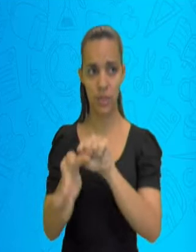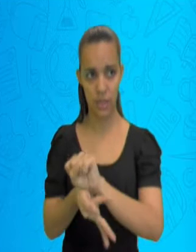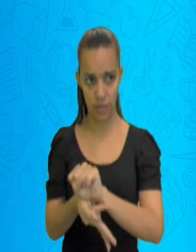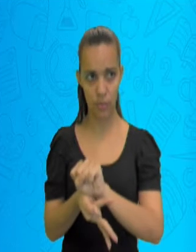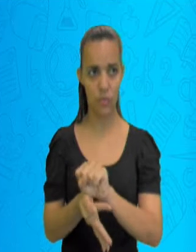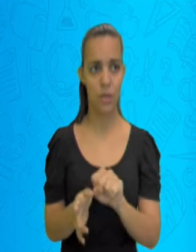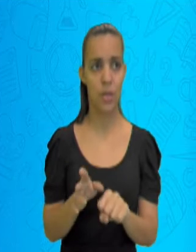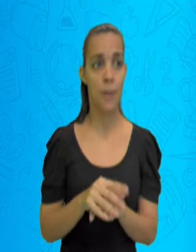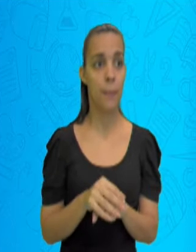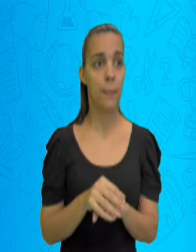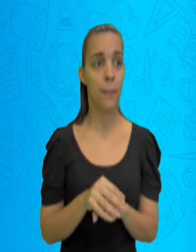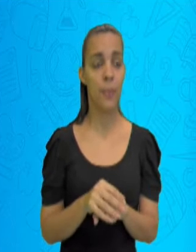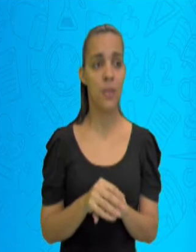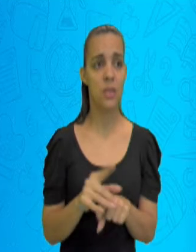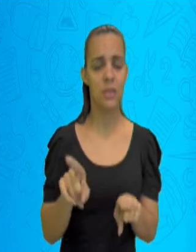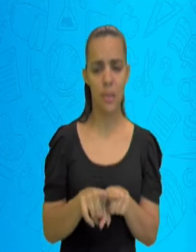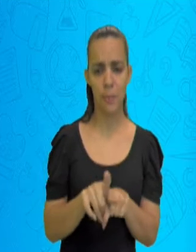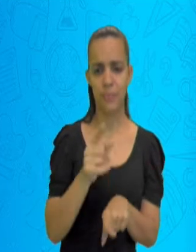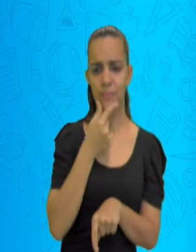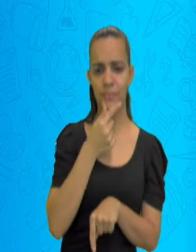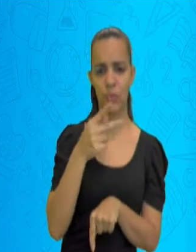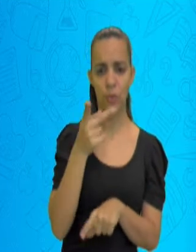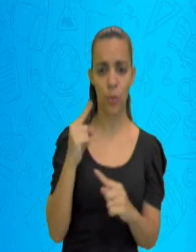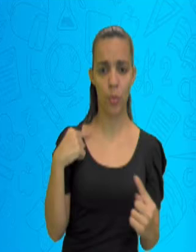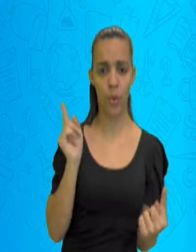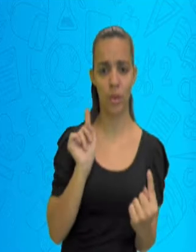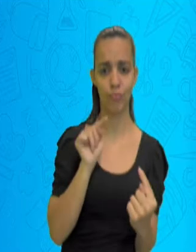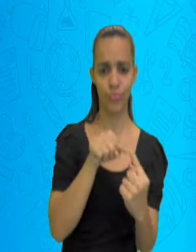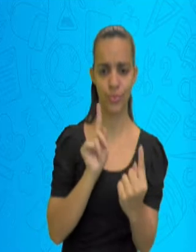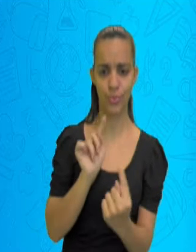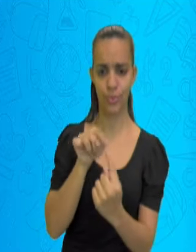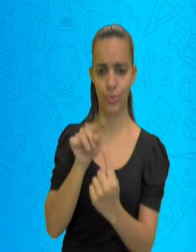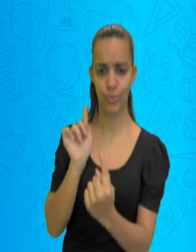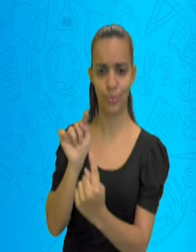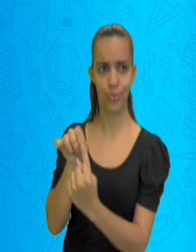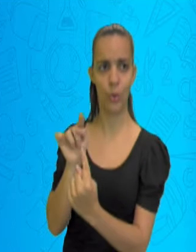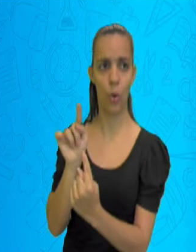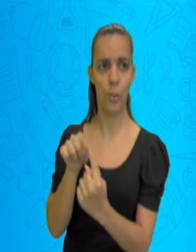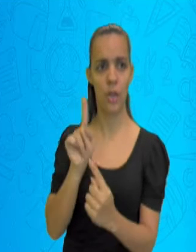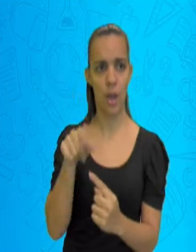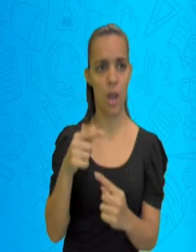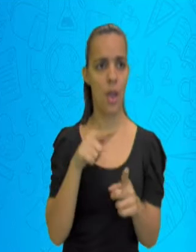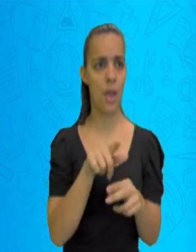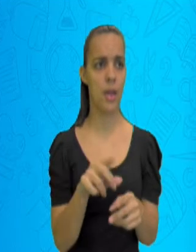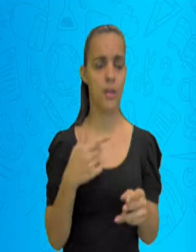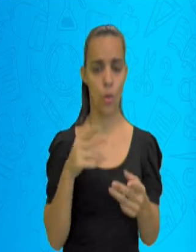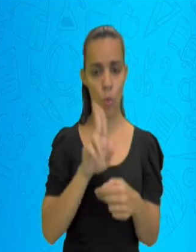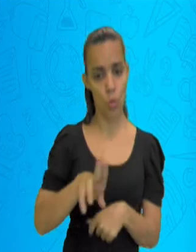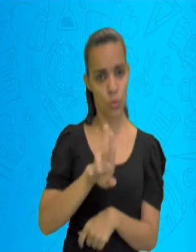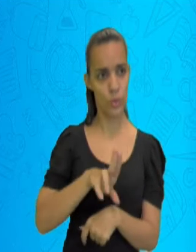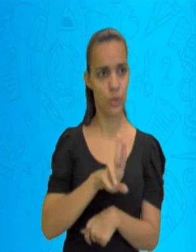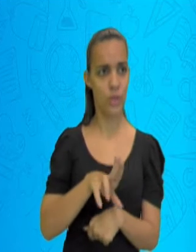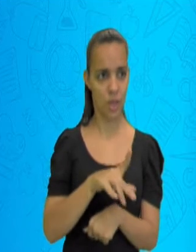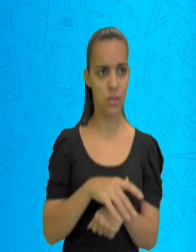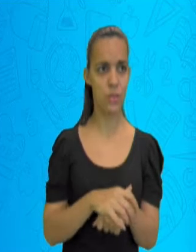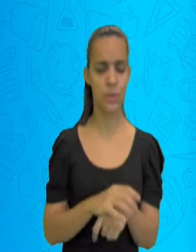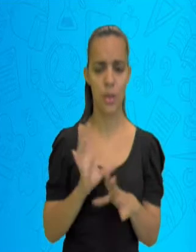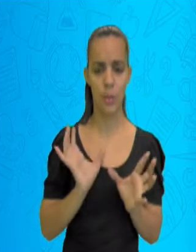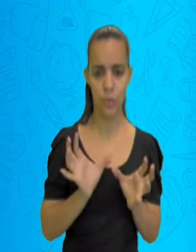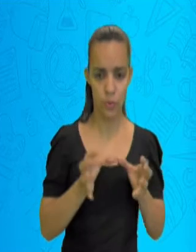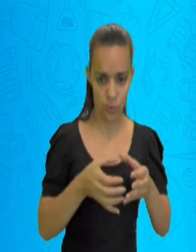que os átomos eles se combinam na formação dos elementos para formar